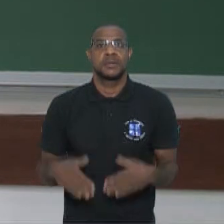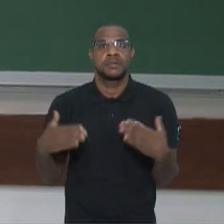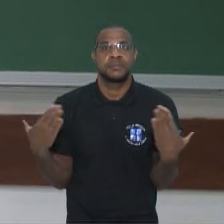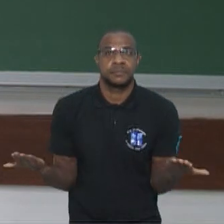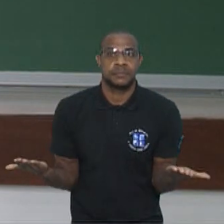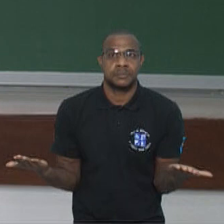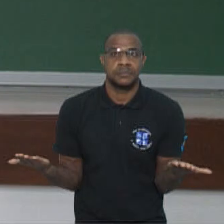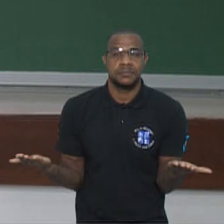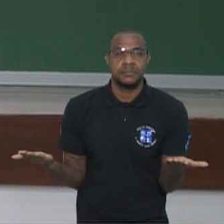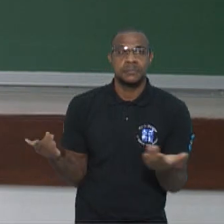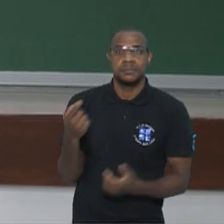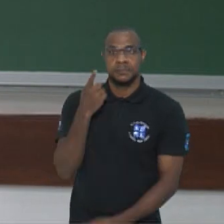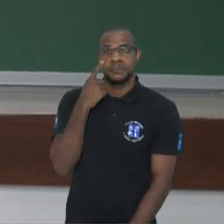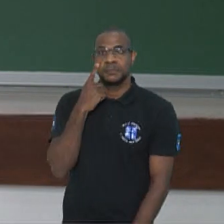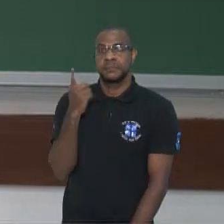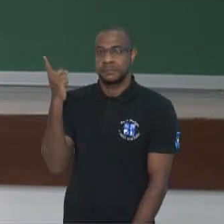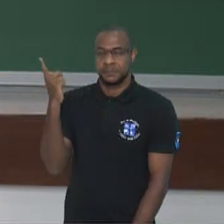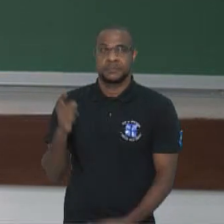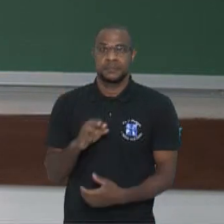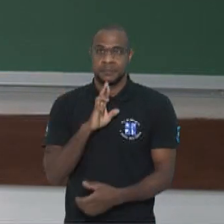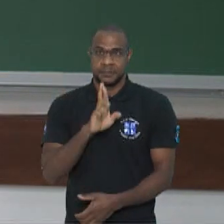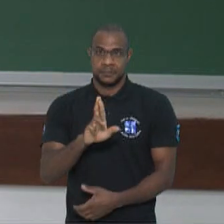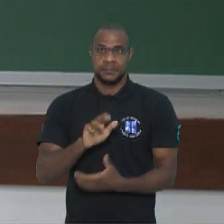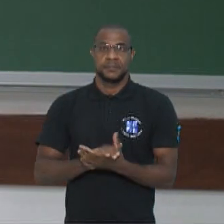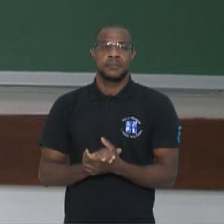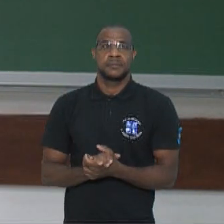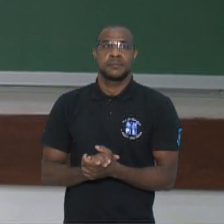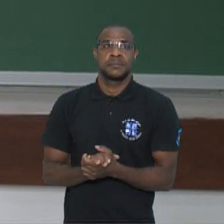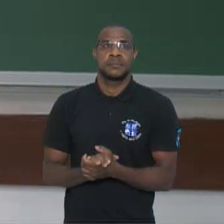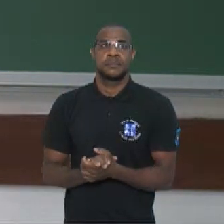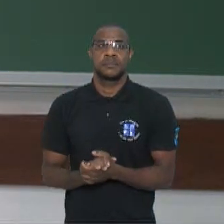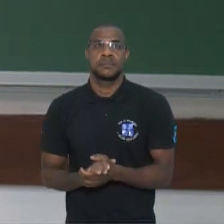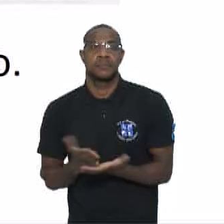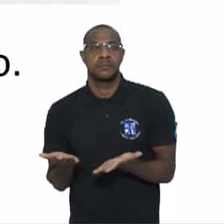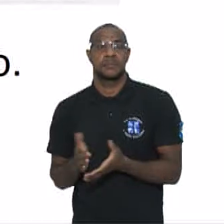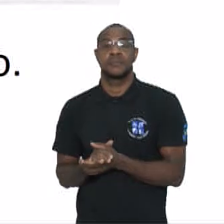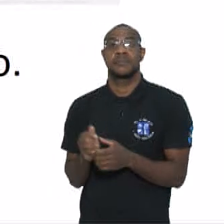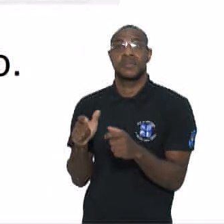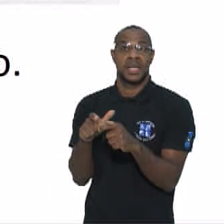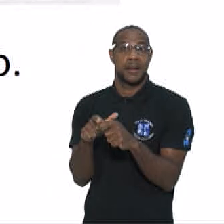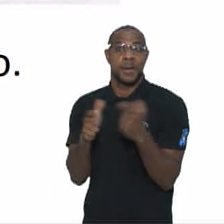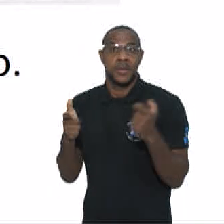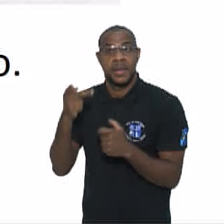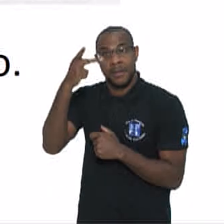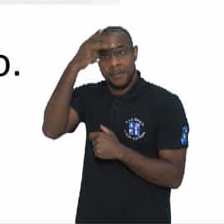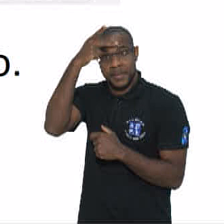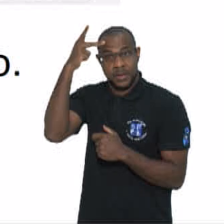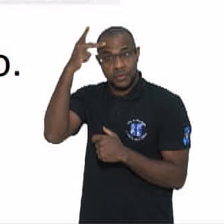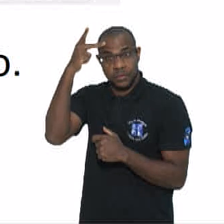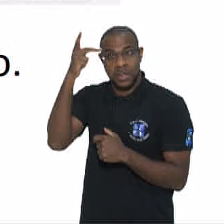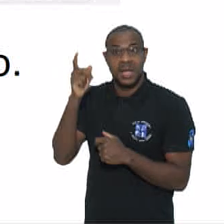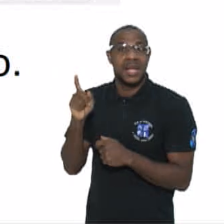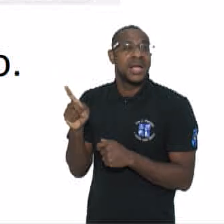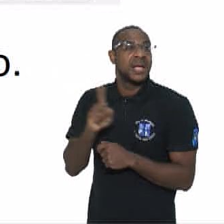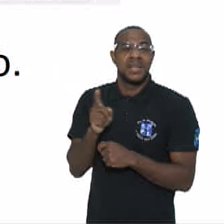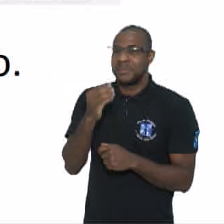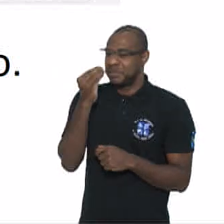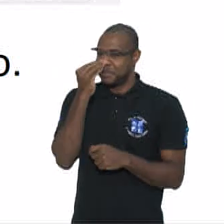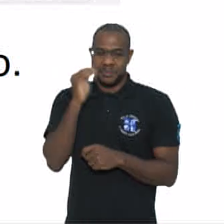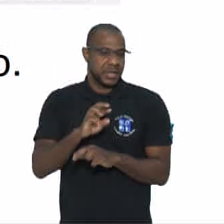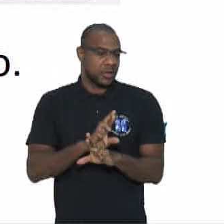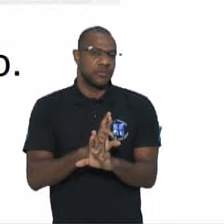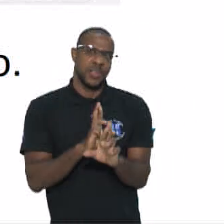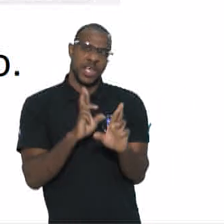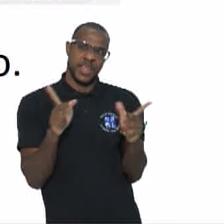Então, galerinha, vamos à resposta. E a maioria das pessoas não liga para a